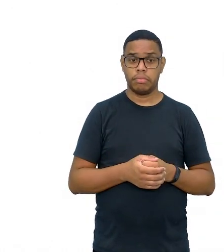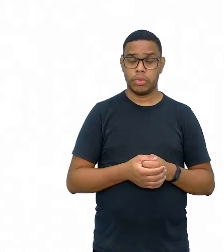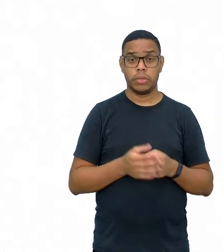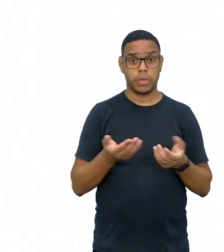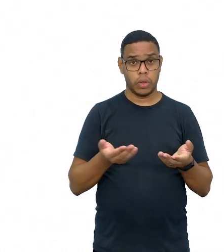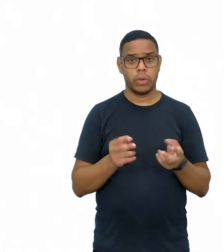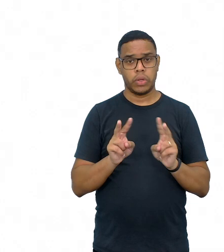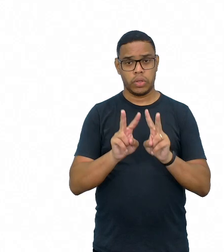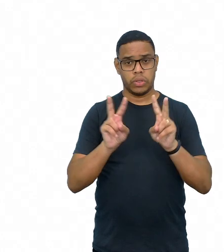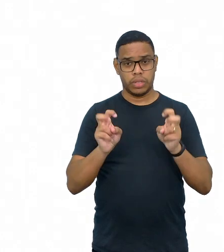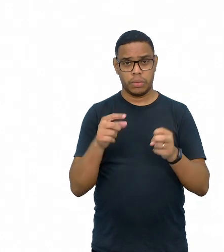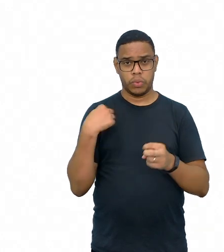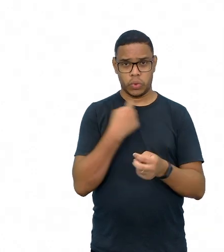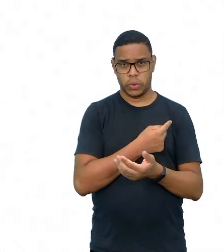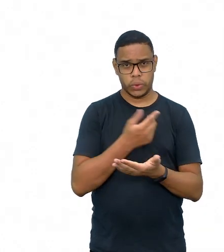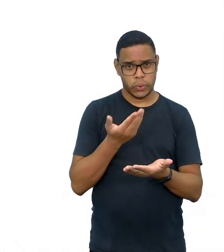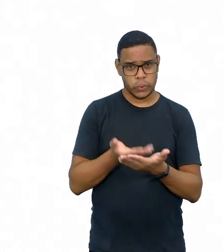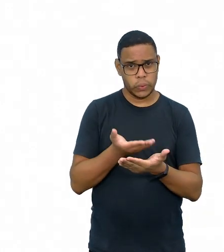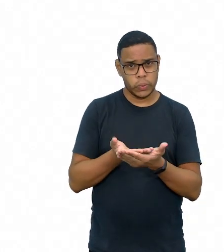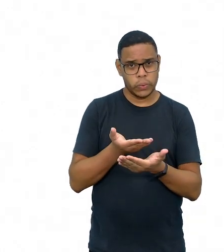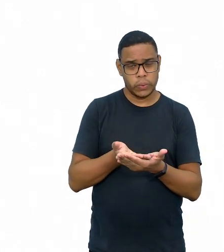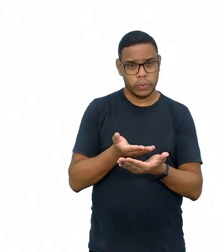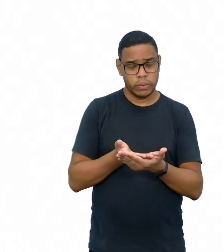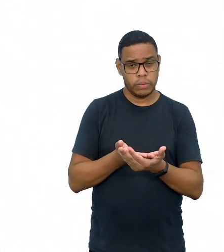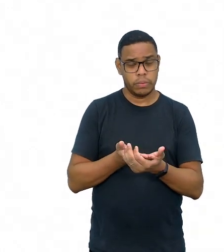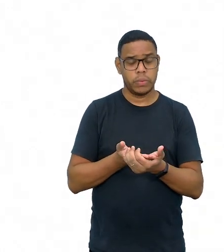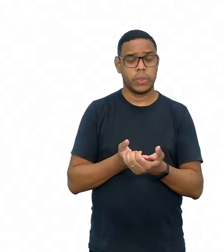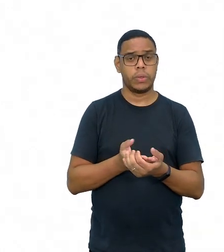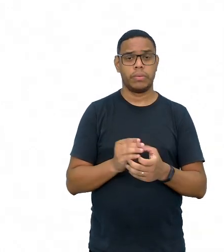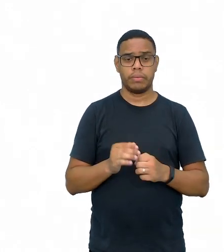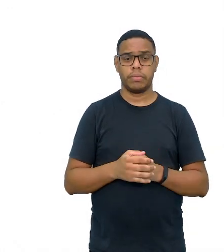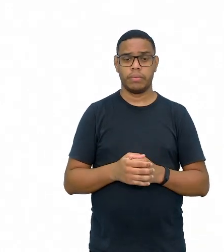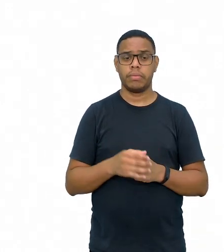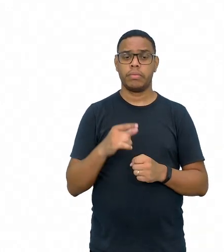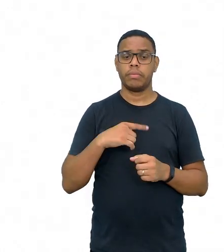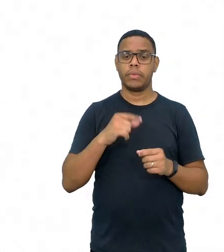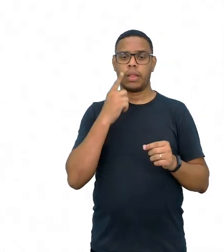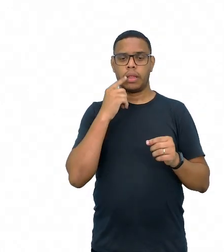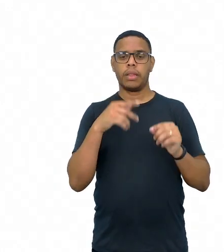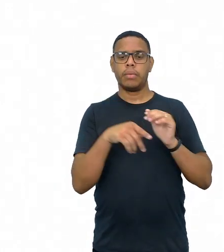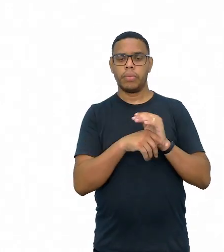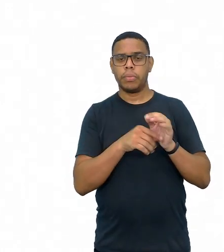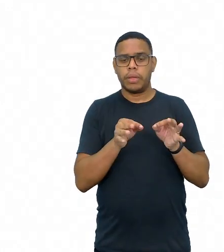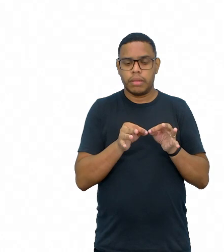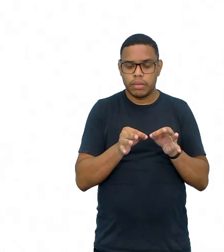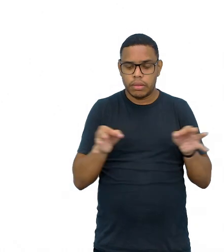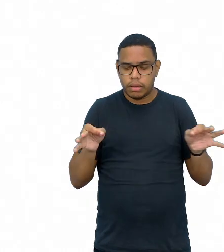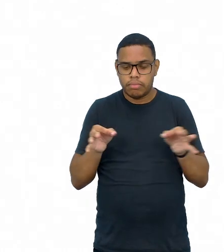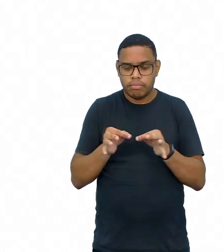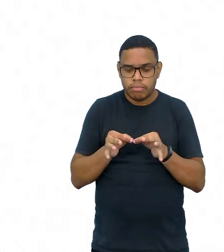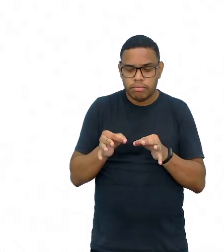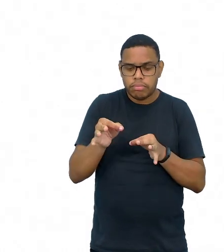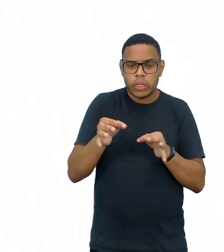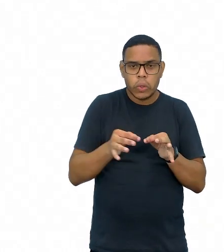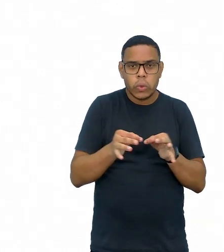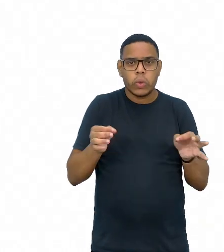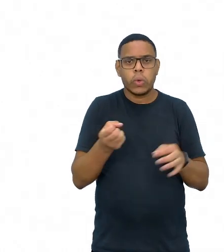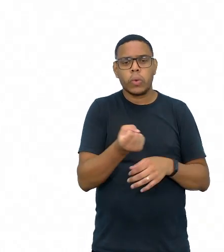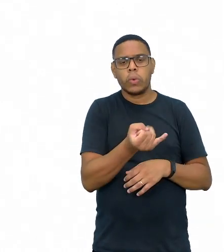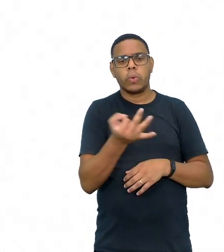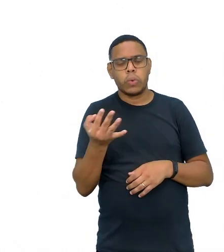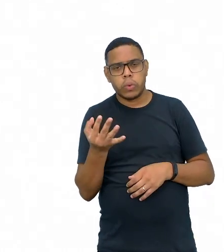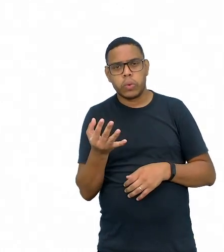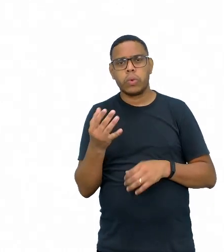tema que nós estamos trabalhando em relação à determinação de medidas inacessíveis, né? O raio